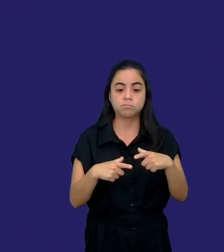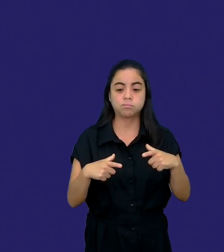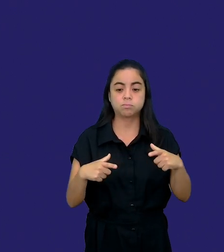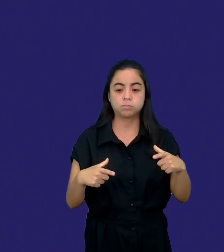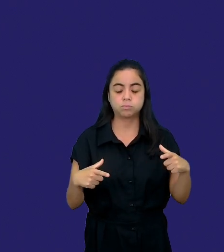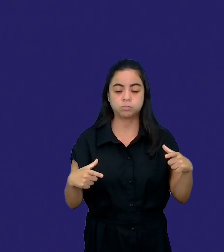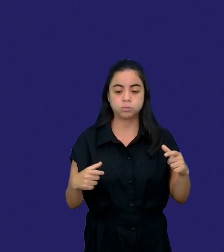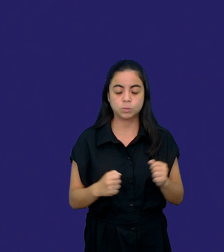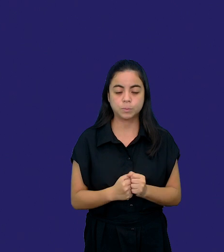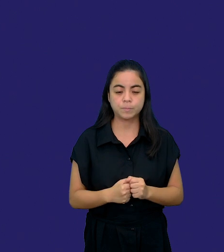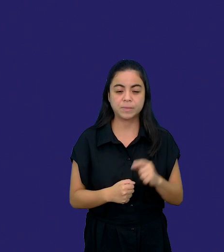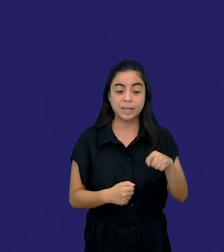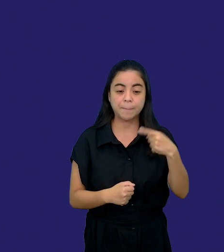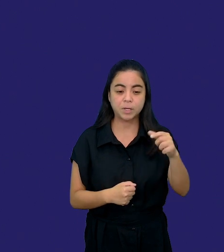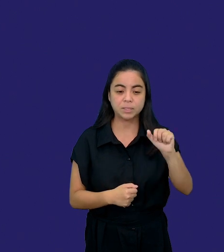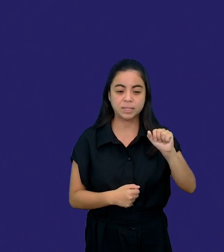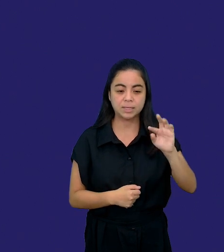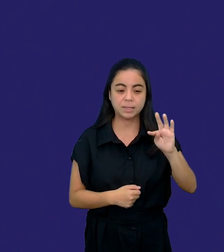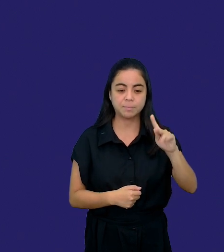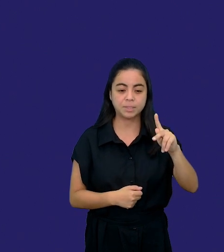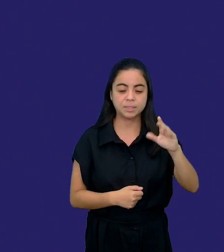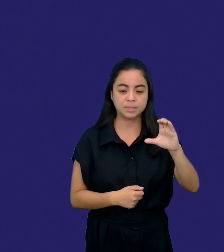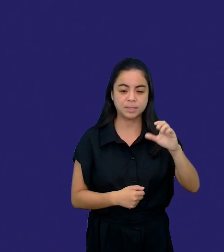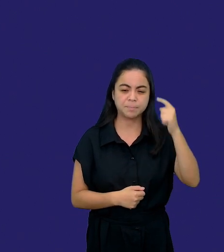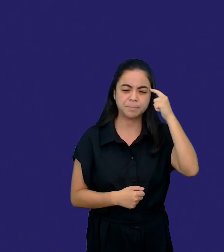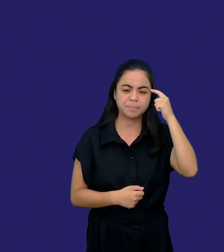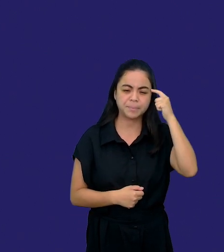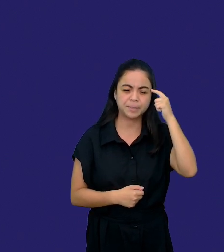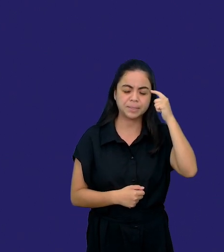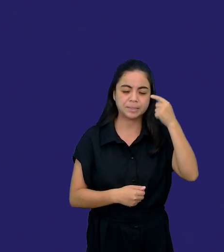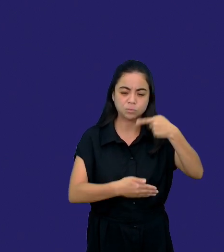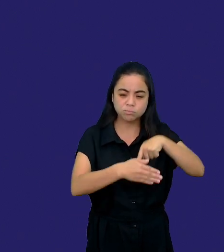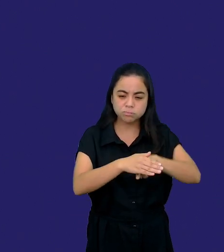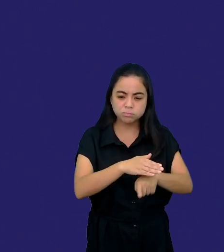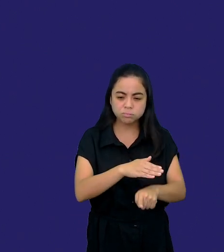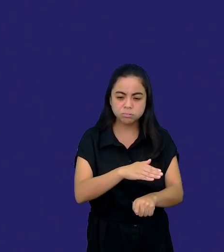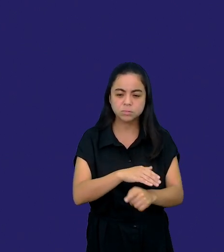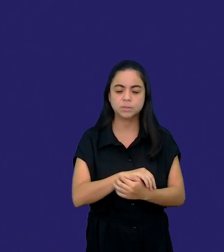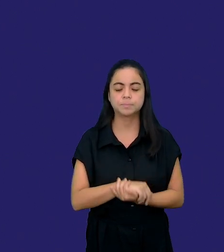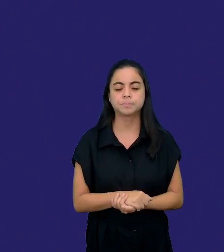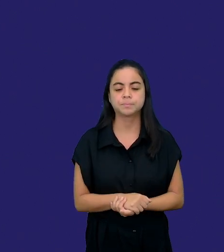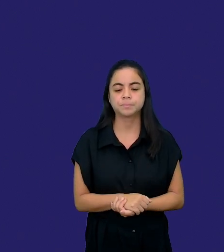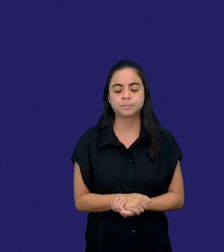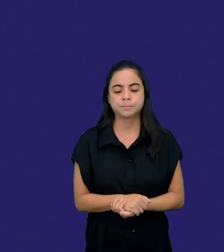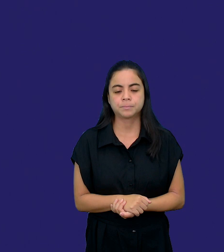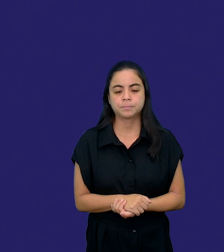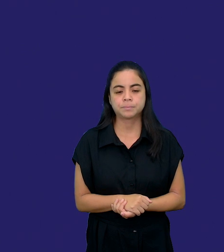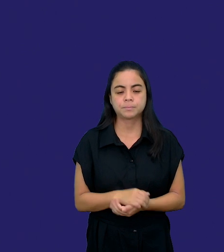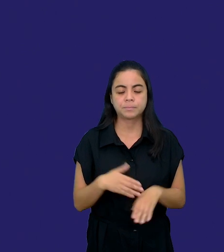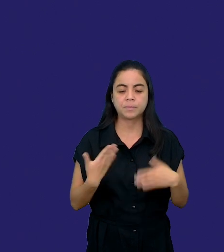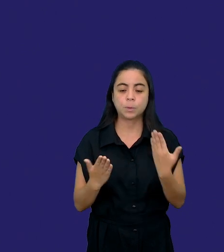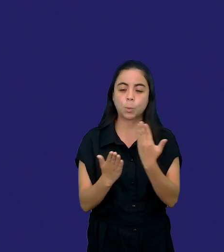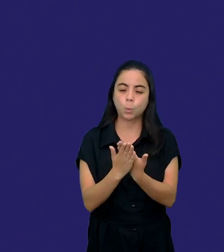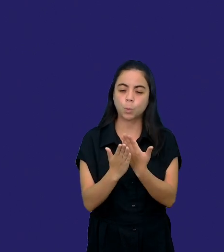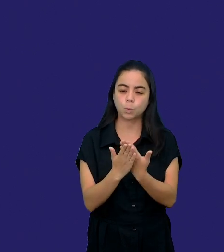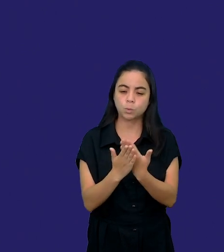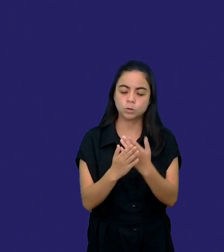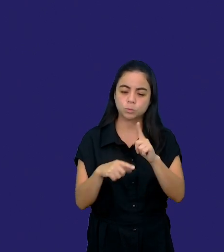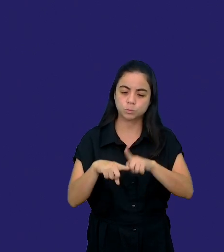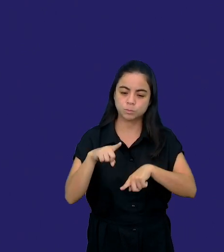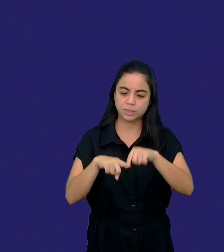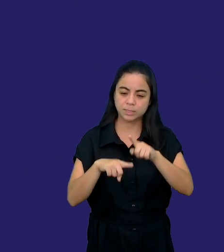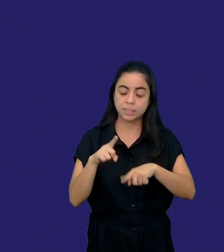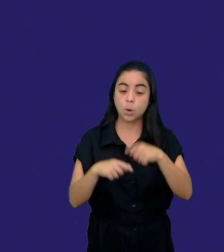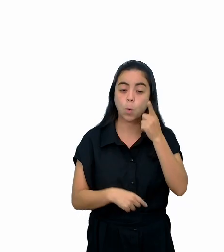próxima TPC voltada ao programa de recuperação e aprofundamento. Então, no estudo do material,